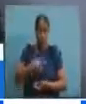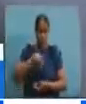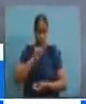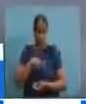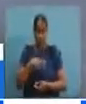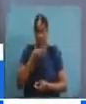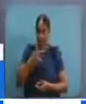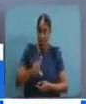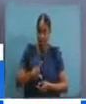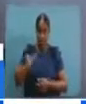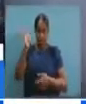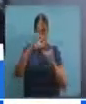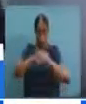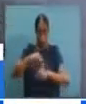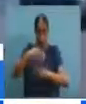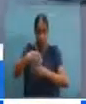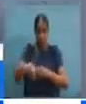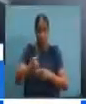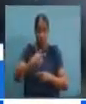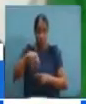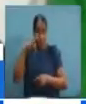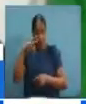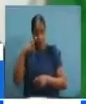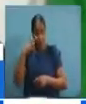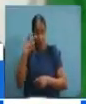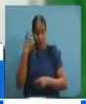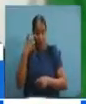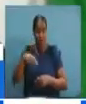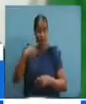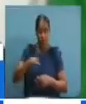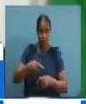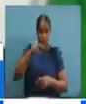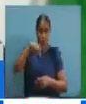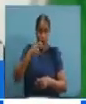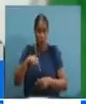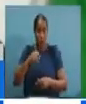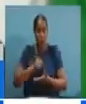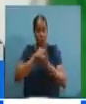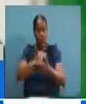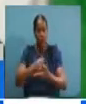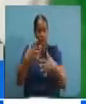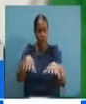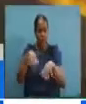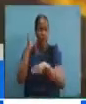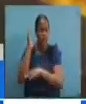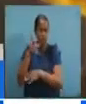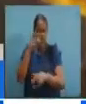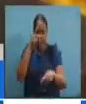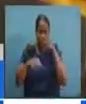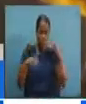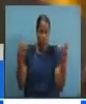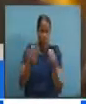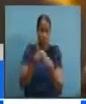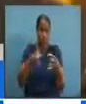podemos delegar o nosso futuro e a nossa vida a outrem. Nuno Nabian, apoiado pela Assembleia do Povo Unido, Partido Democrático